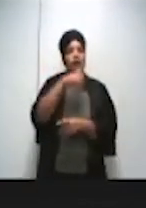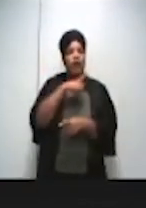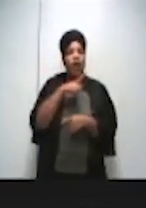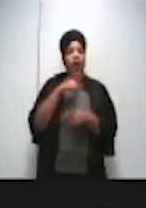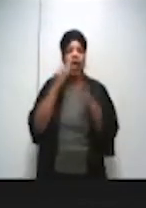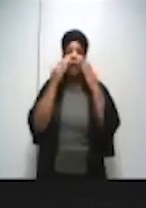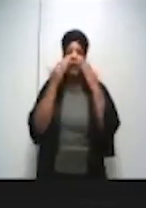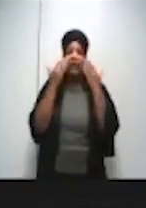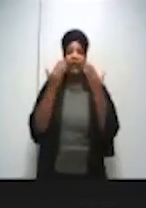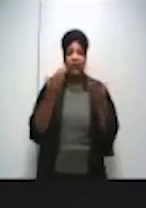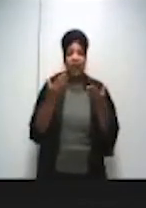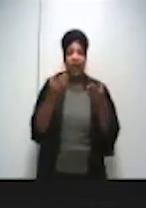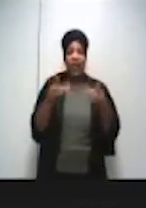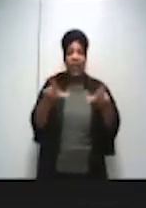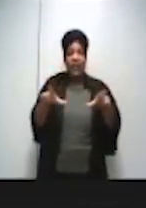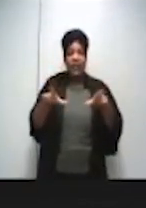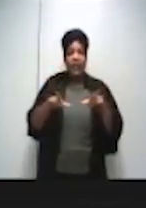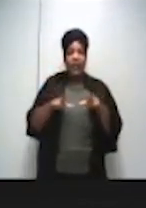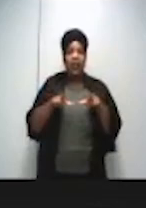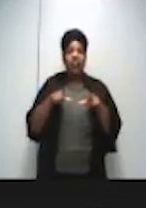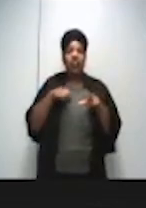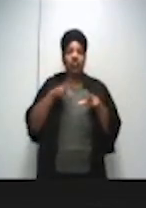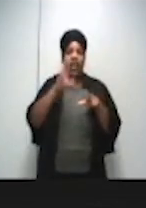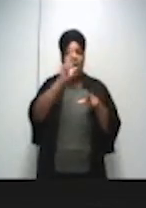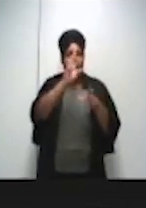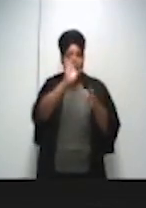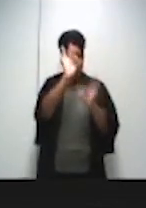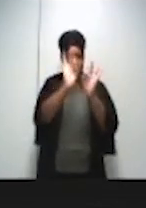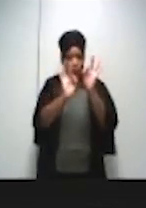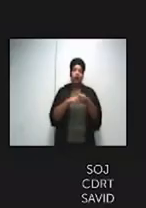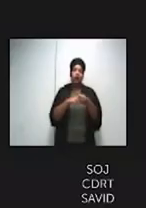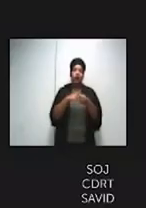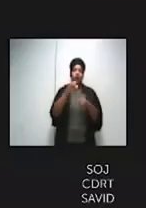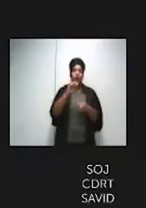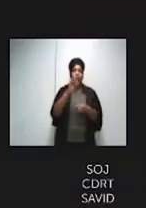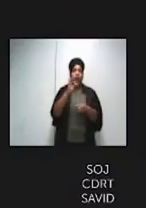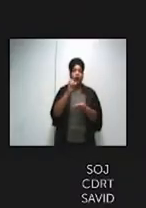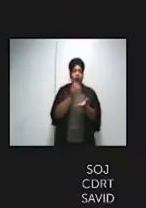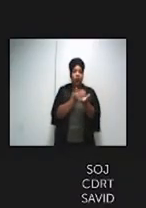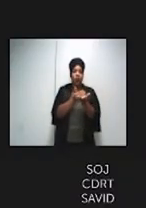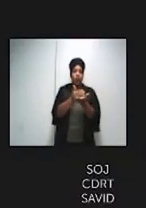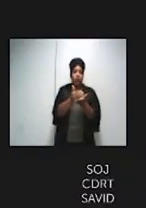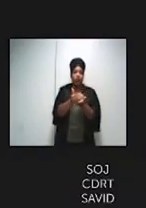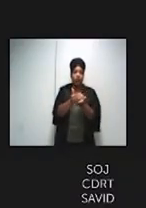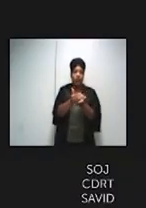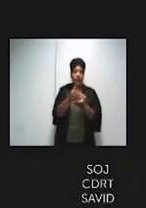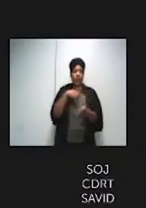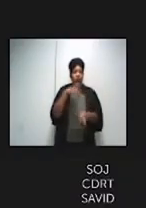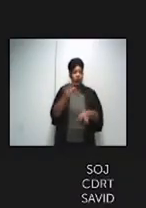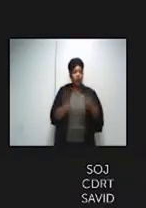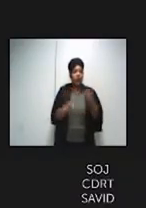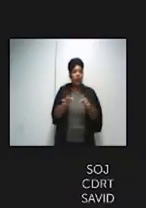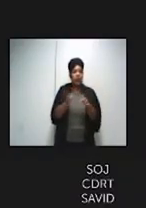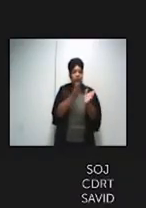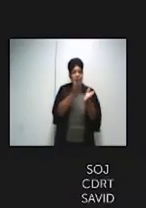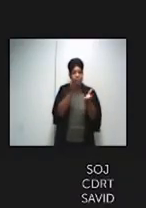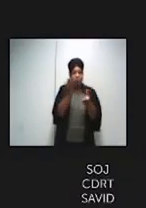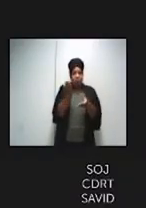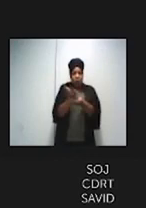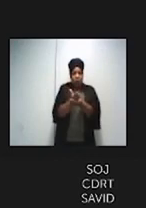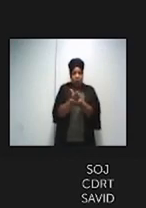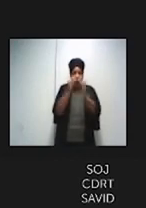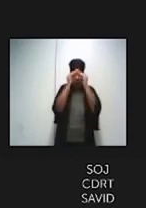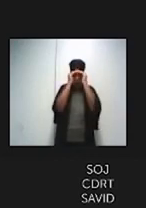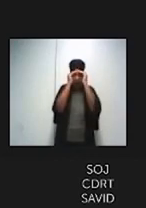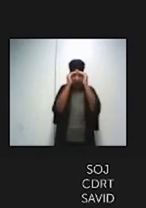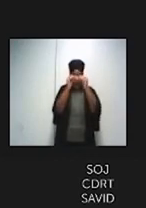validade da apólice, o relator destacou que, de acordo com a regulamentação do órgão de controle e fiscalização dos mercados de seguro, se a